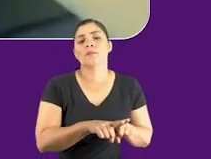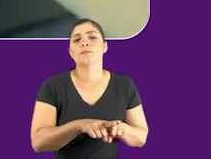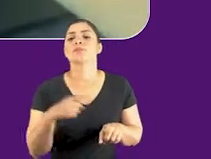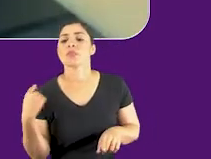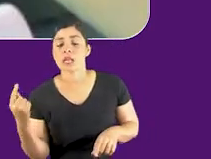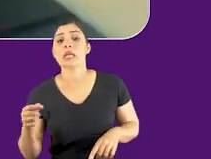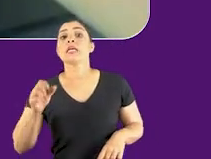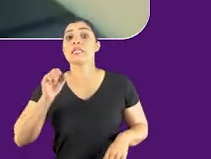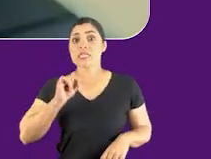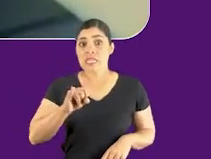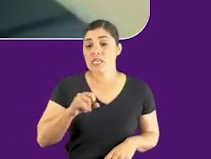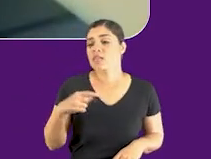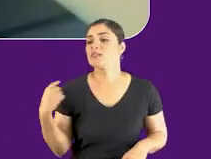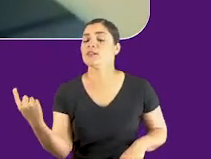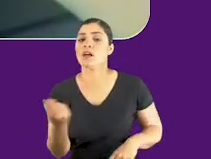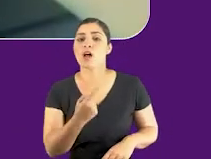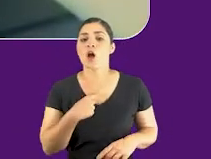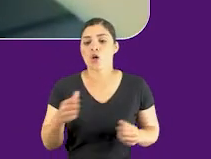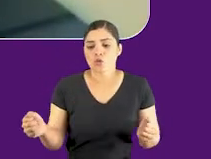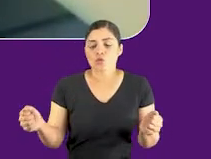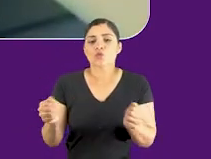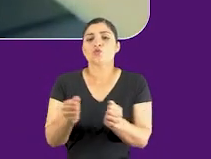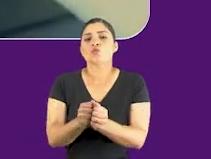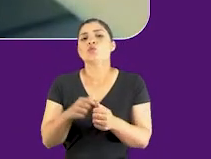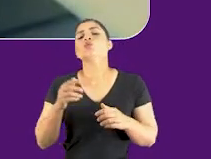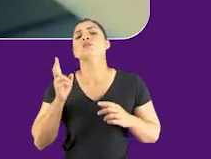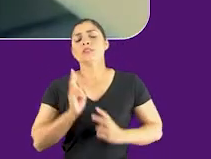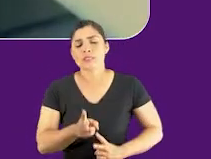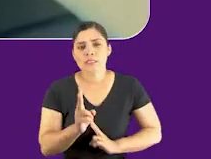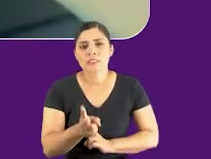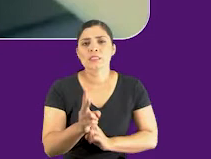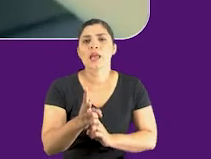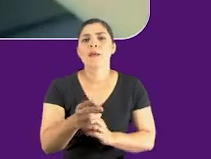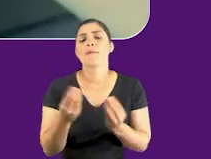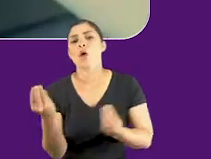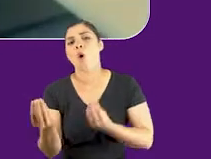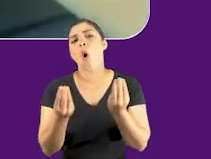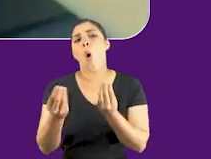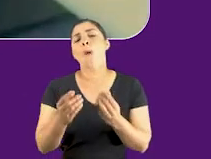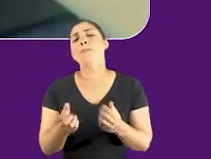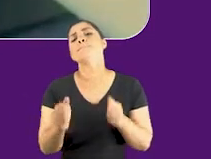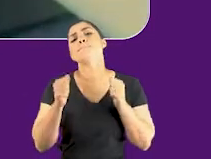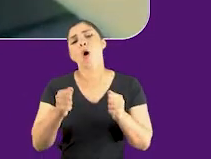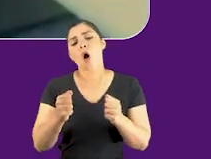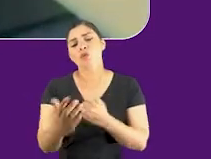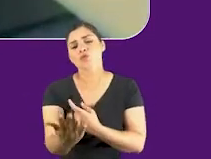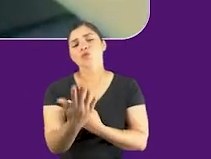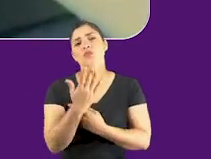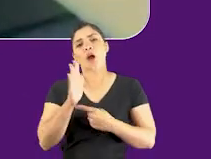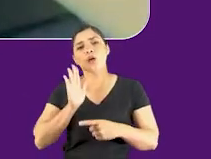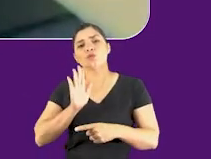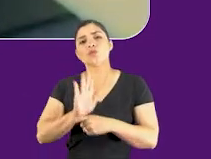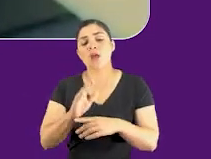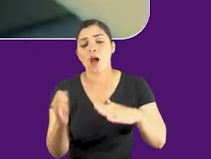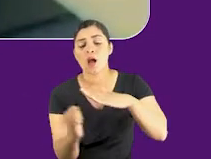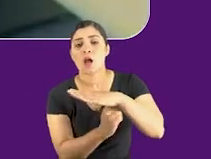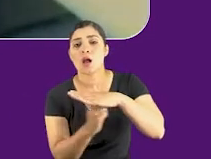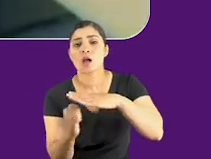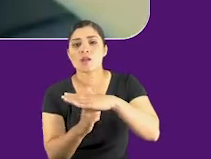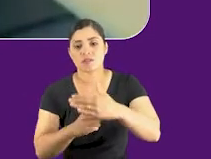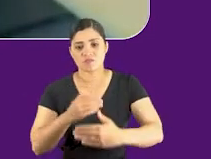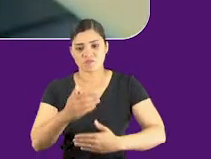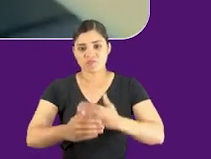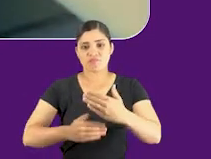para funcionar sempre em tentando tentando ver como isso pode nos ajudar a ser mais competitivos como empresa